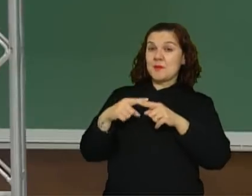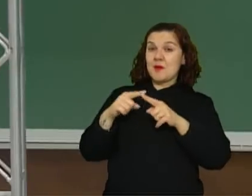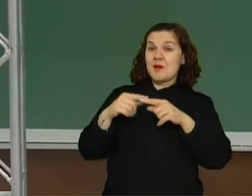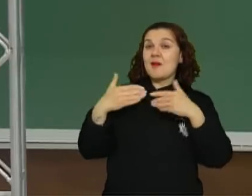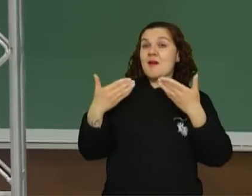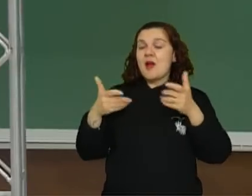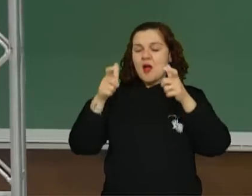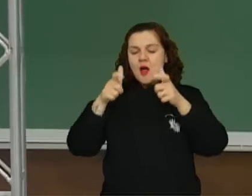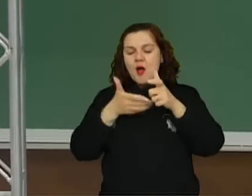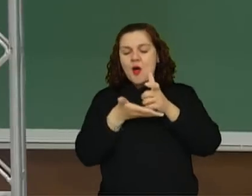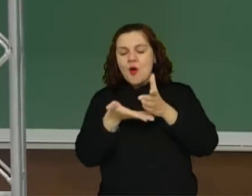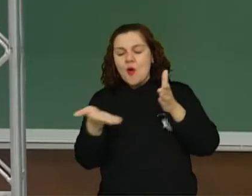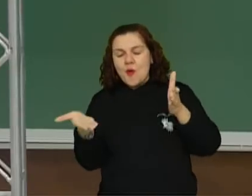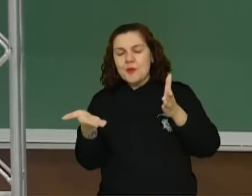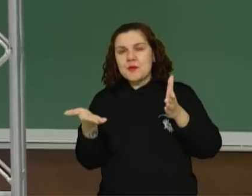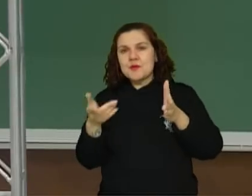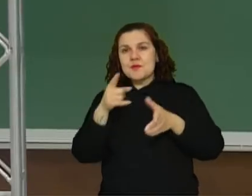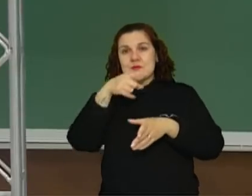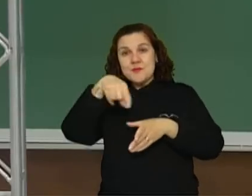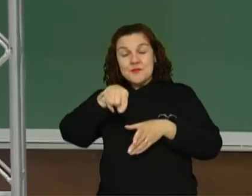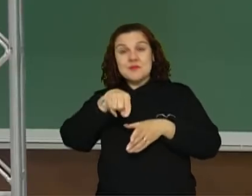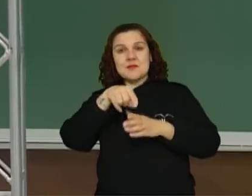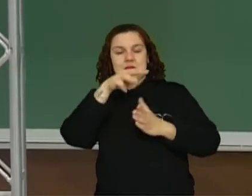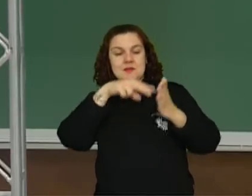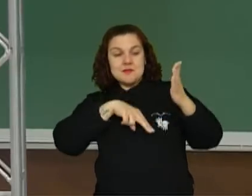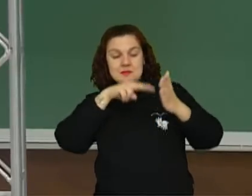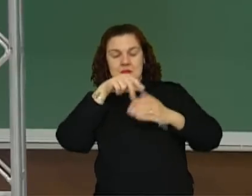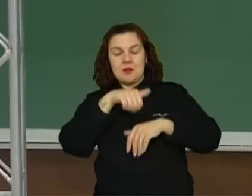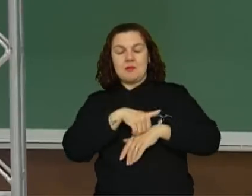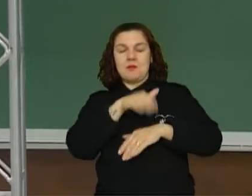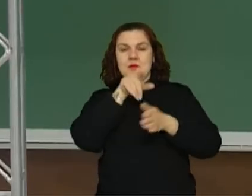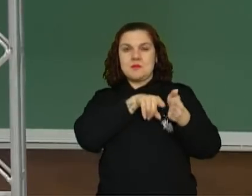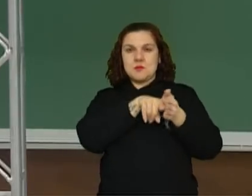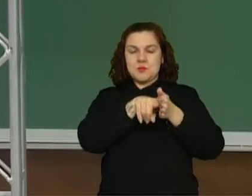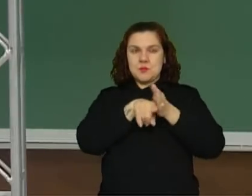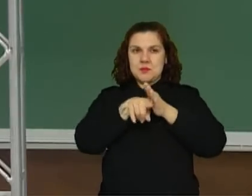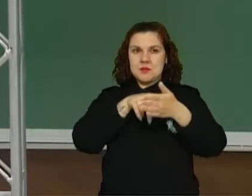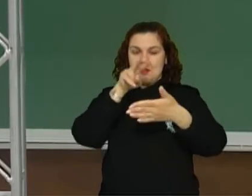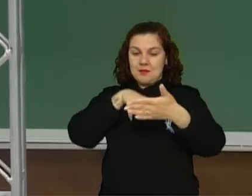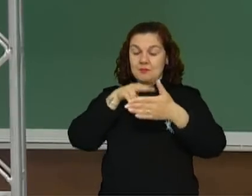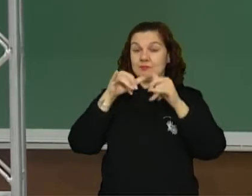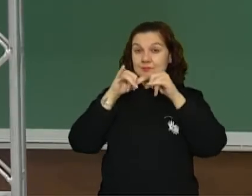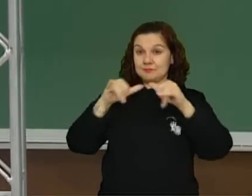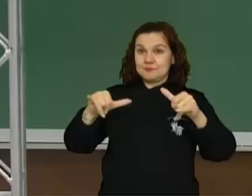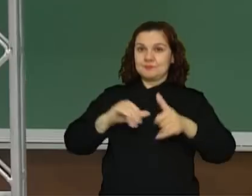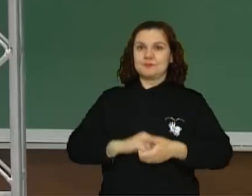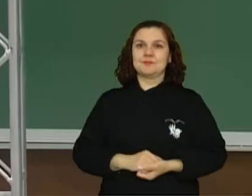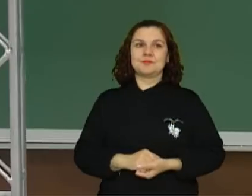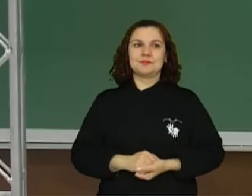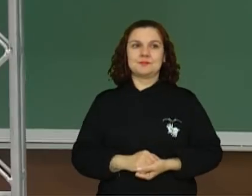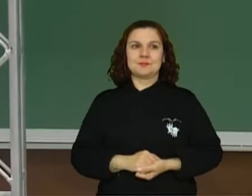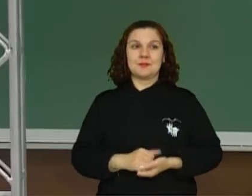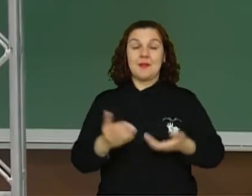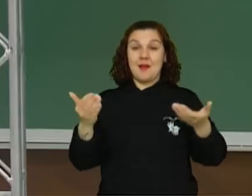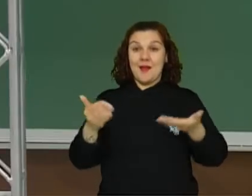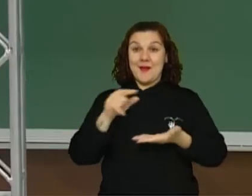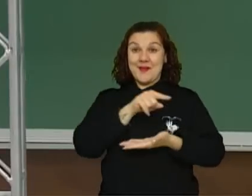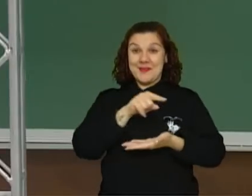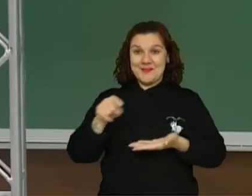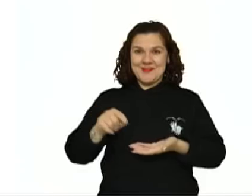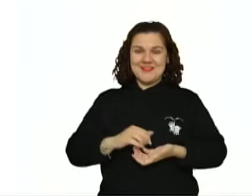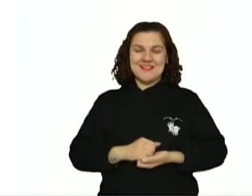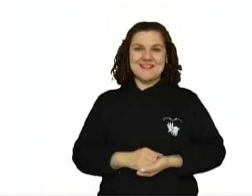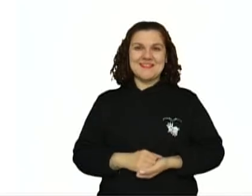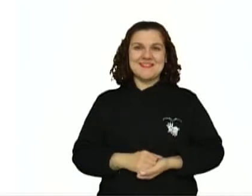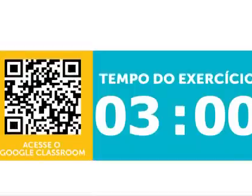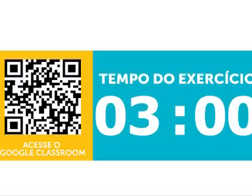Por qual ou quais meios você busca ficar informado? Agora é com vocês lá.